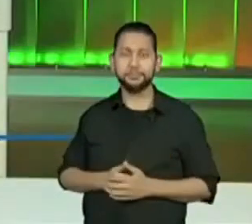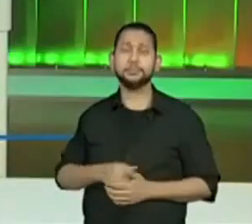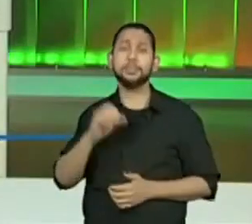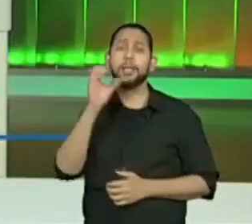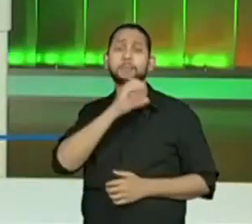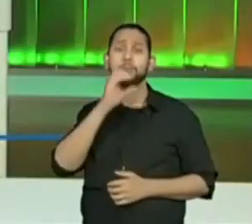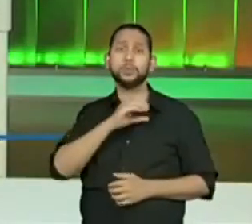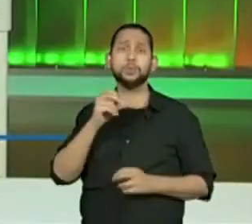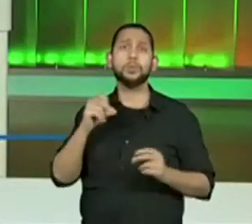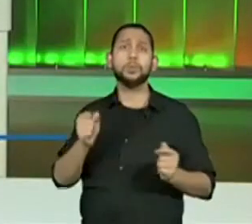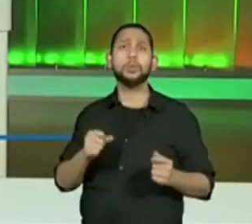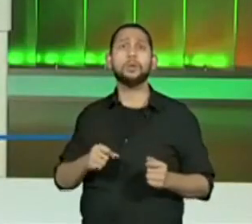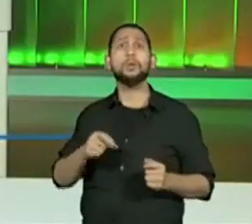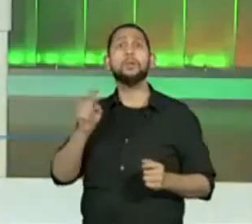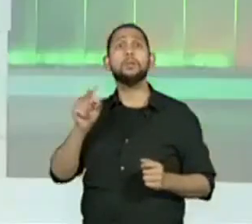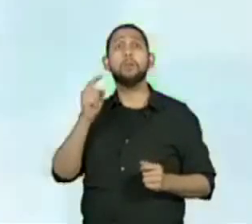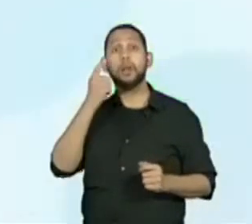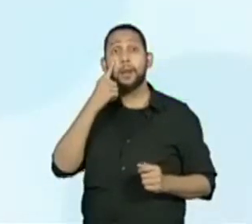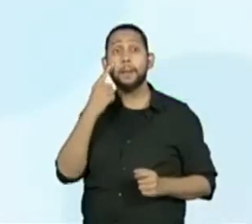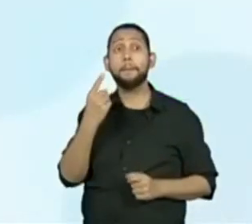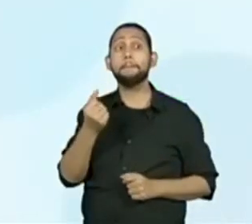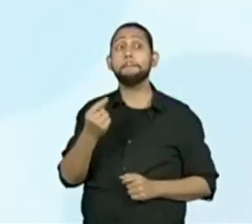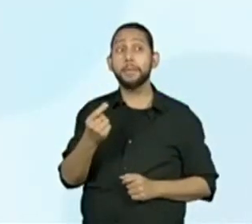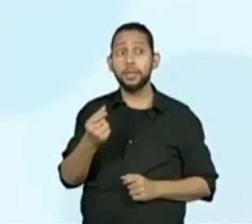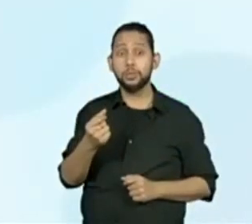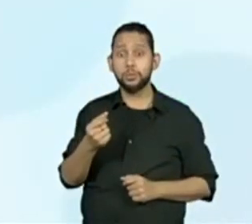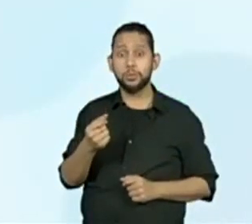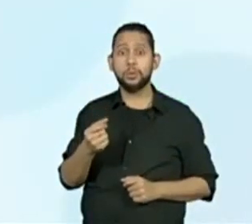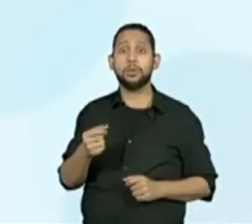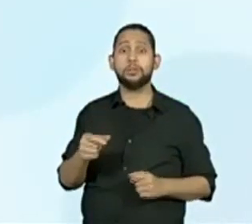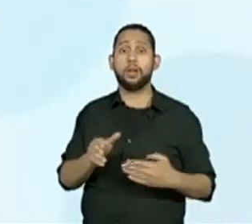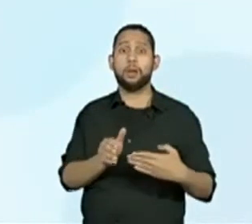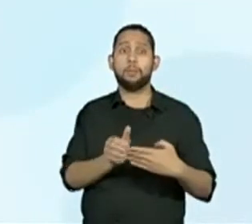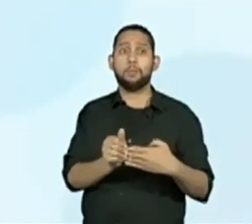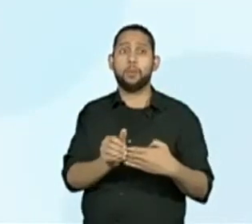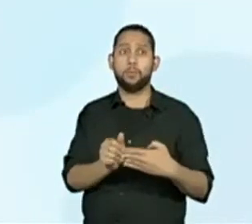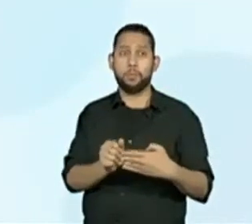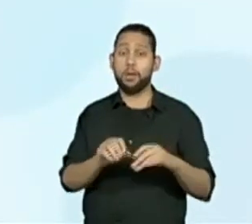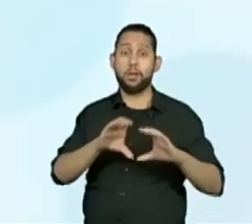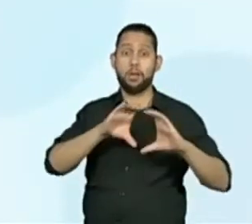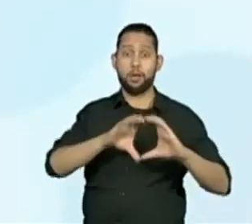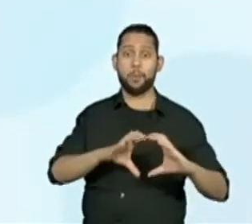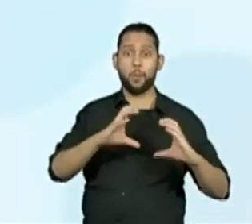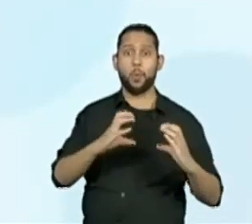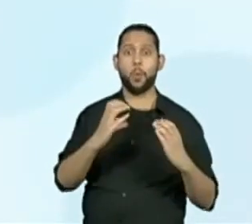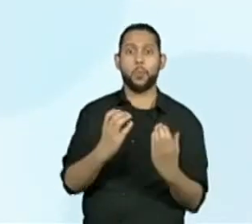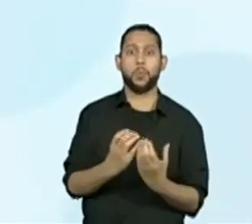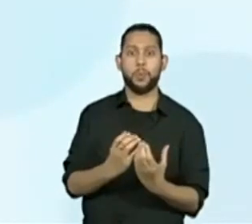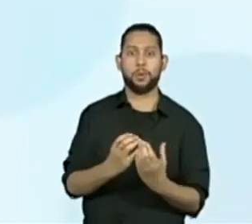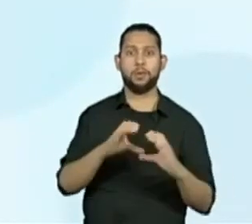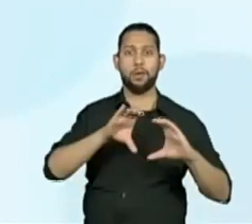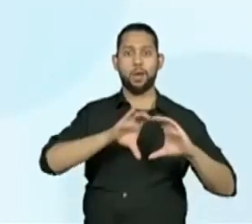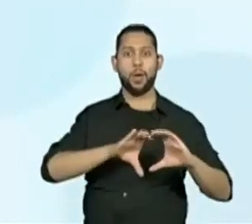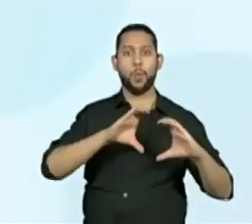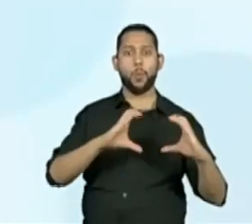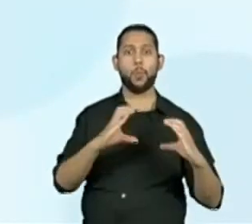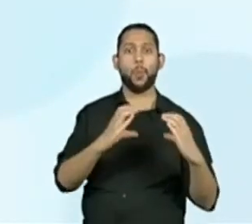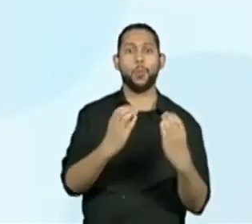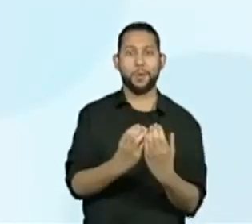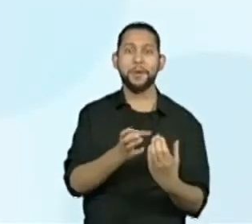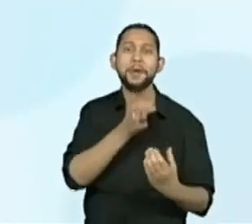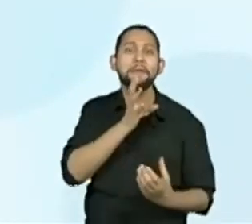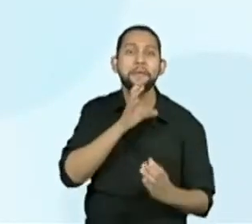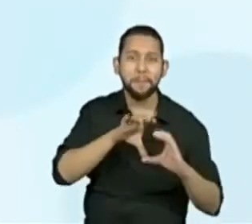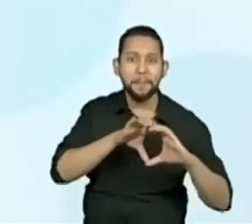rapidinho vamos lá qual é o preço do quilo da abóbora Será que vocês conseguem definir o preço do